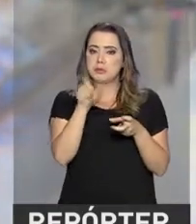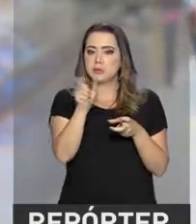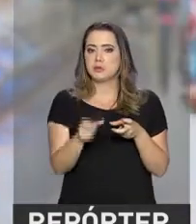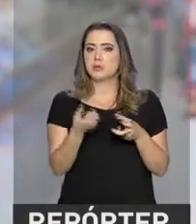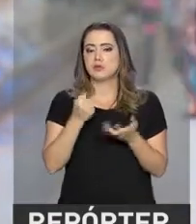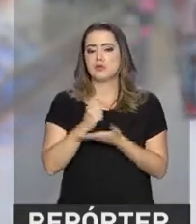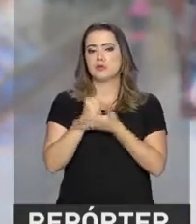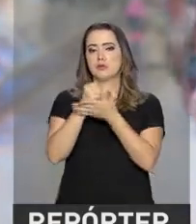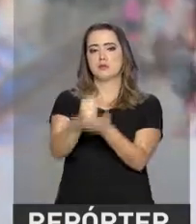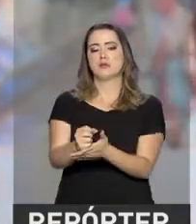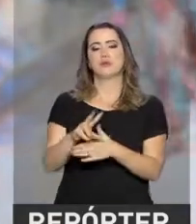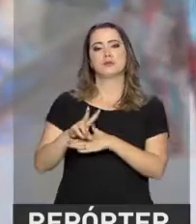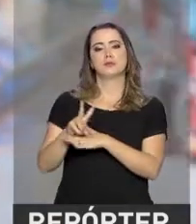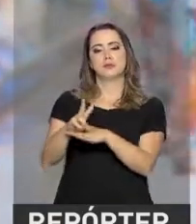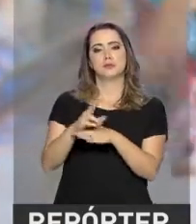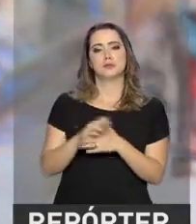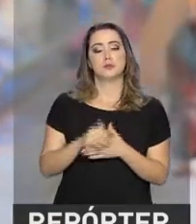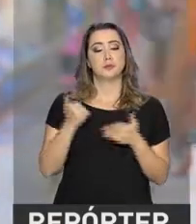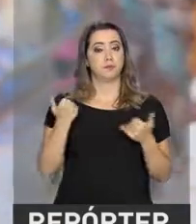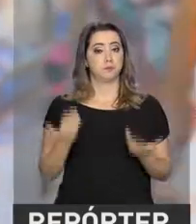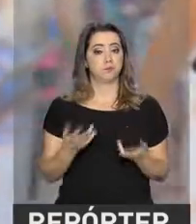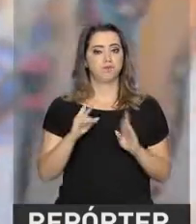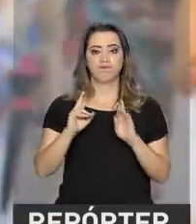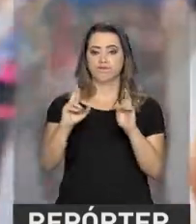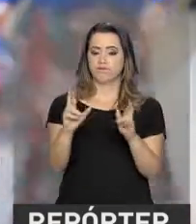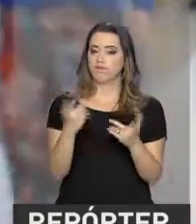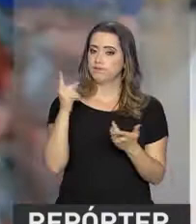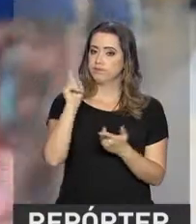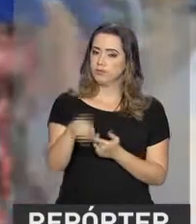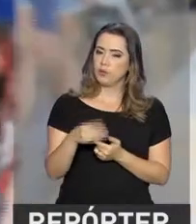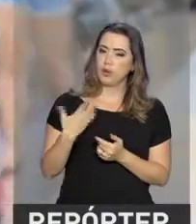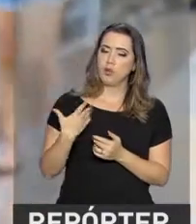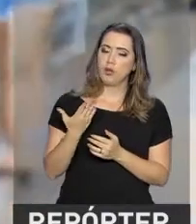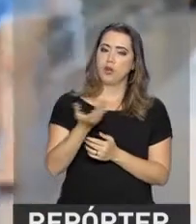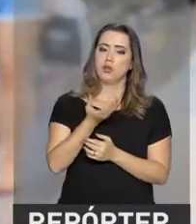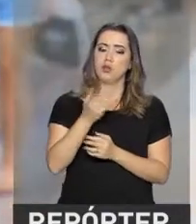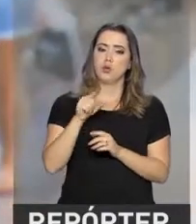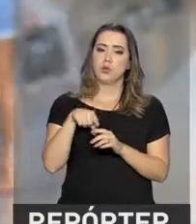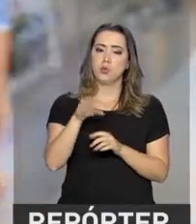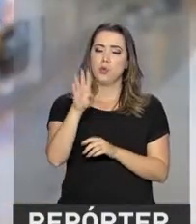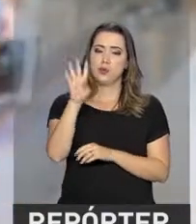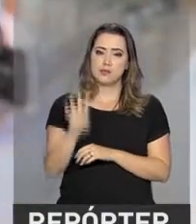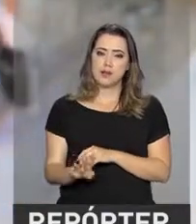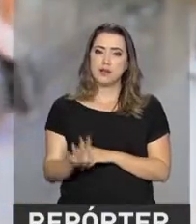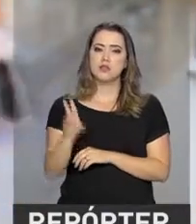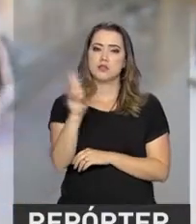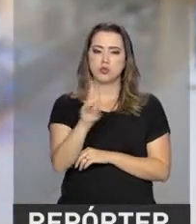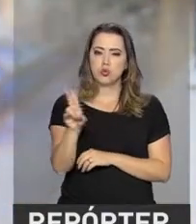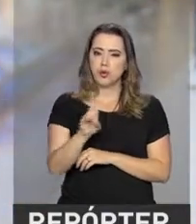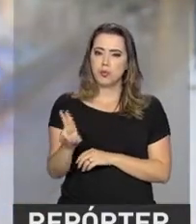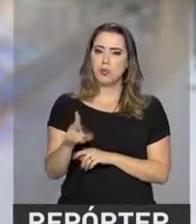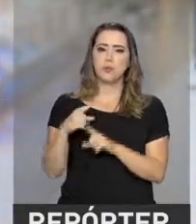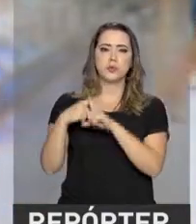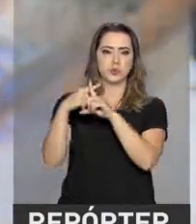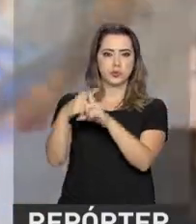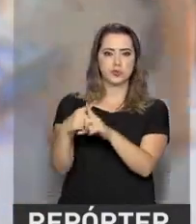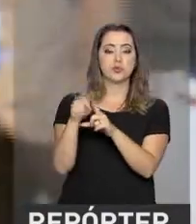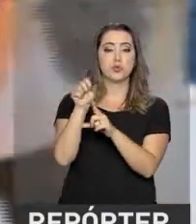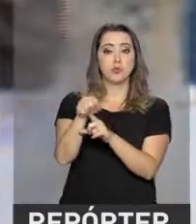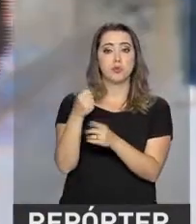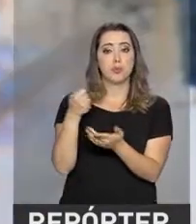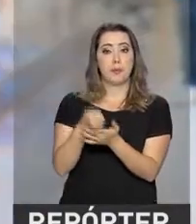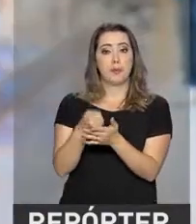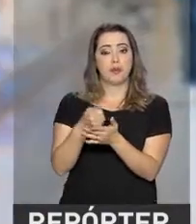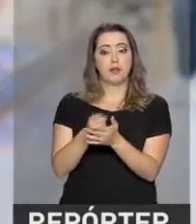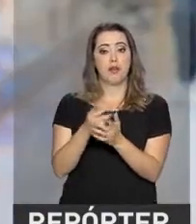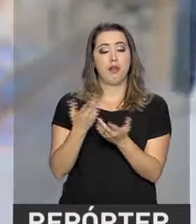for oferecer um empréstimo. A expectativa é que, com o cadastro positivo, o bom pagador possa ter acesso a mais